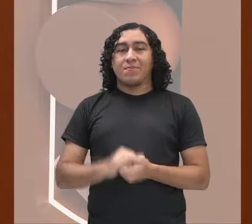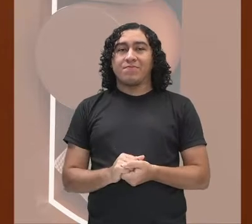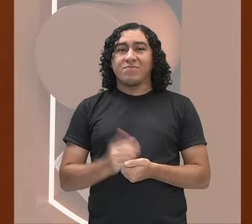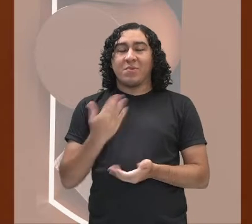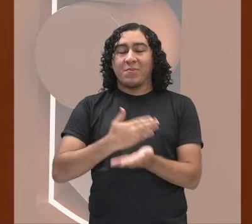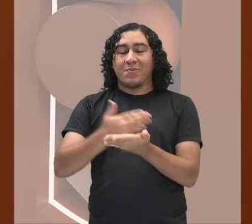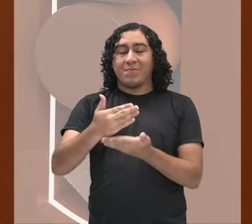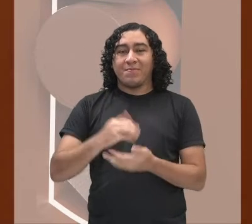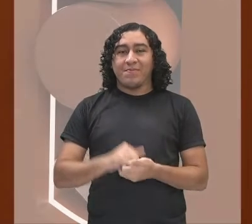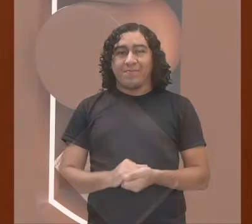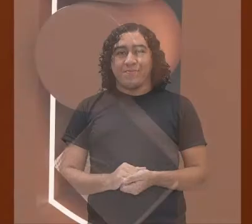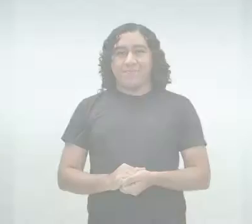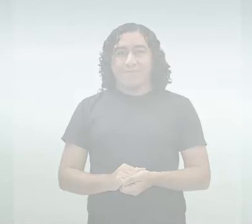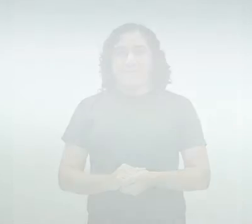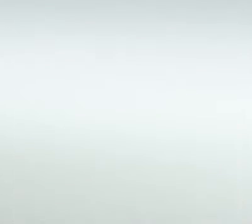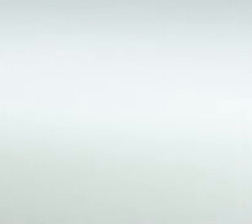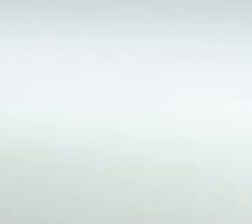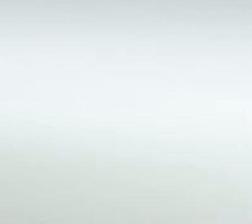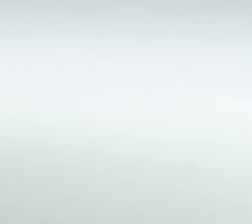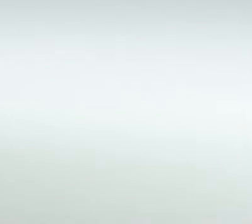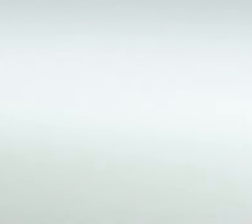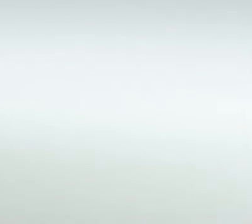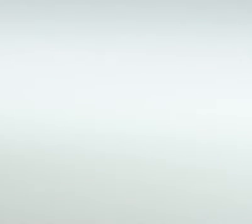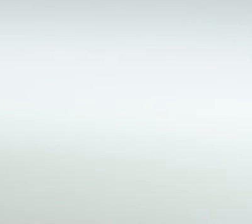para a nossa aula.